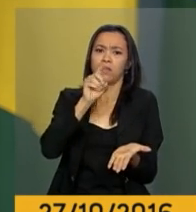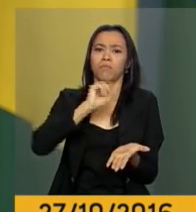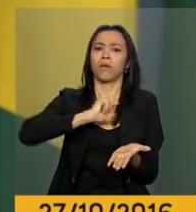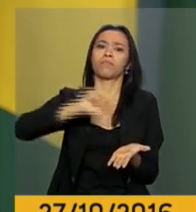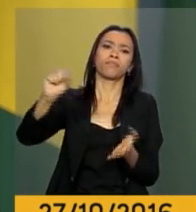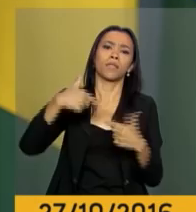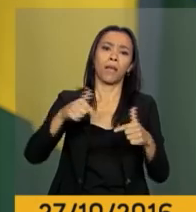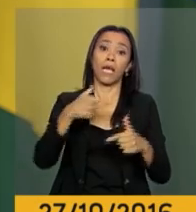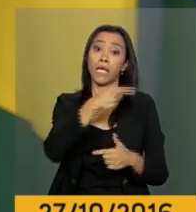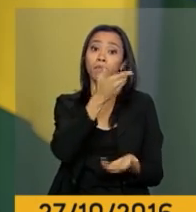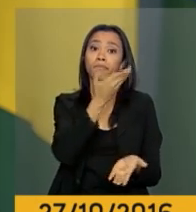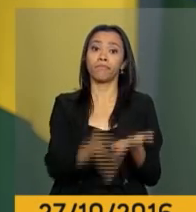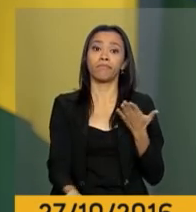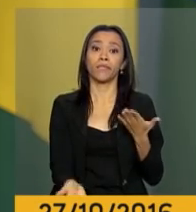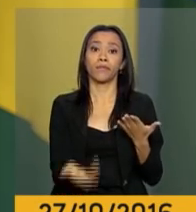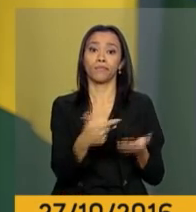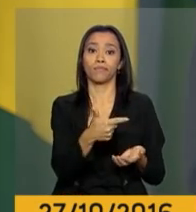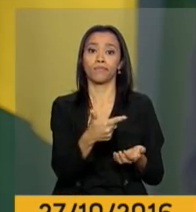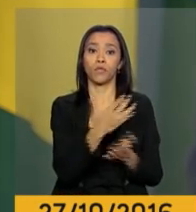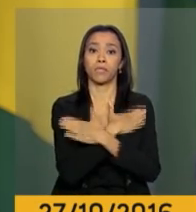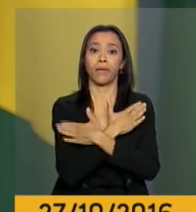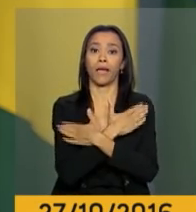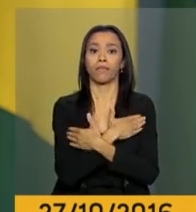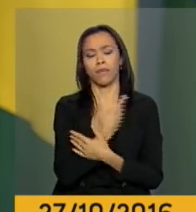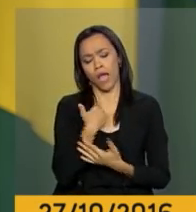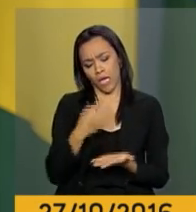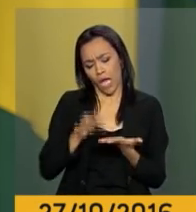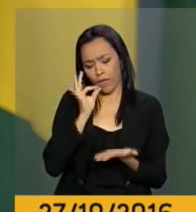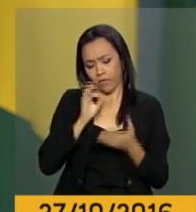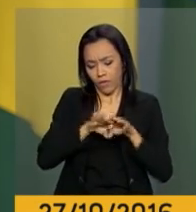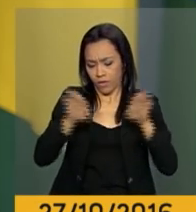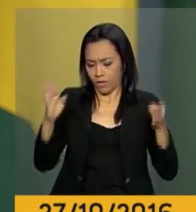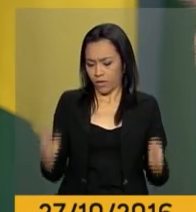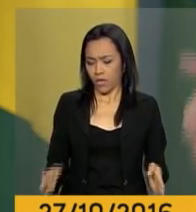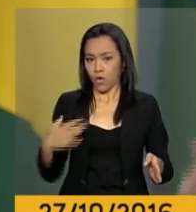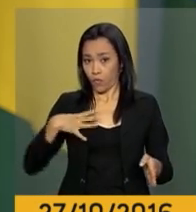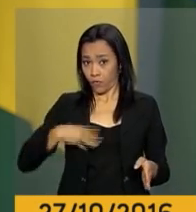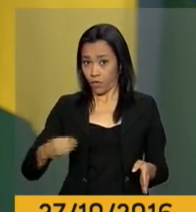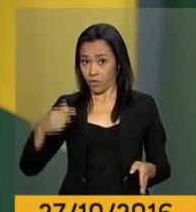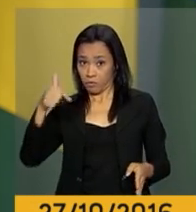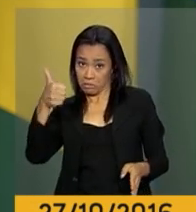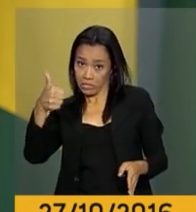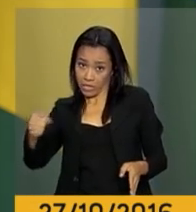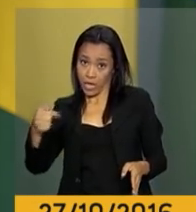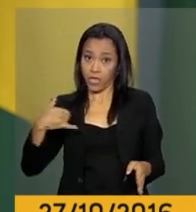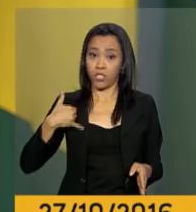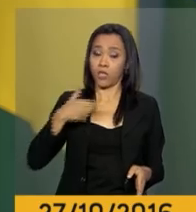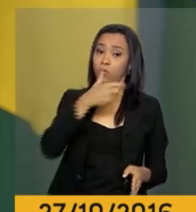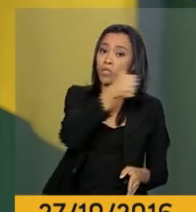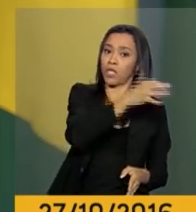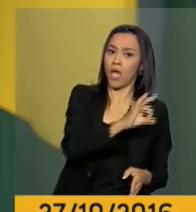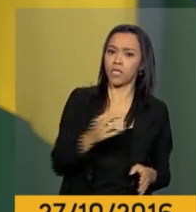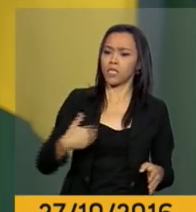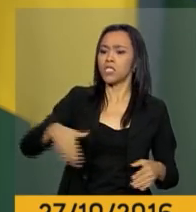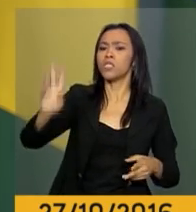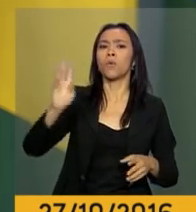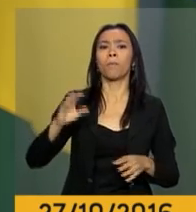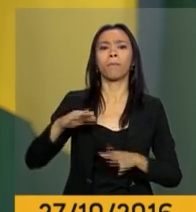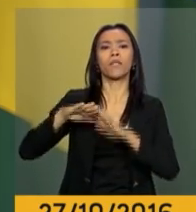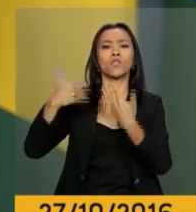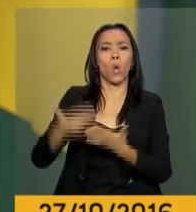E ele perdeu o emprego. Quando chegou no café, dois filhos lá, um de 7 e outro de 10 anos, iam para a escola, ele estava lá tomando